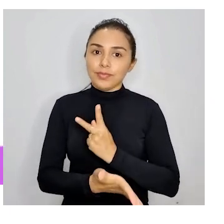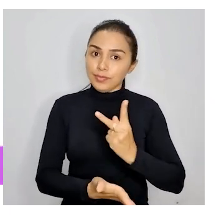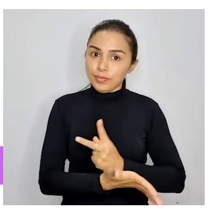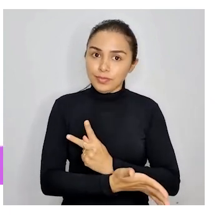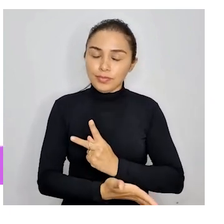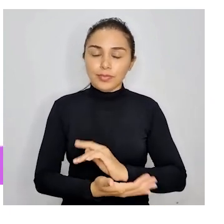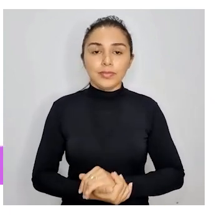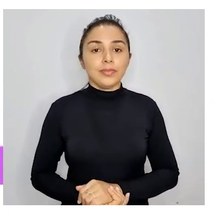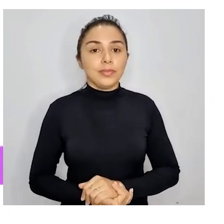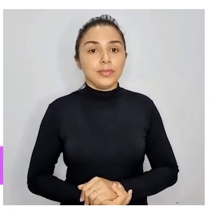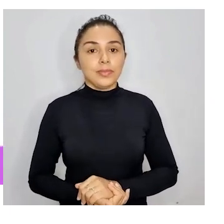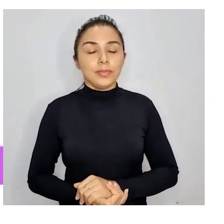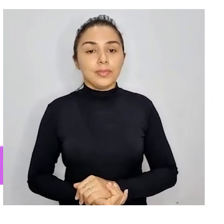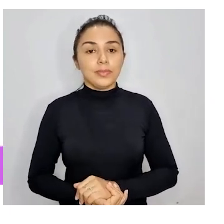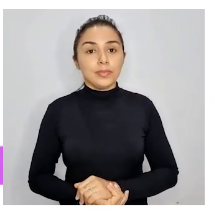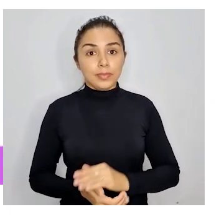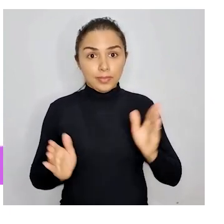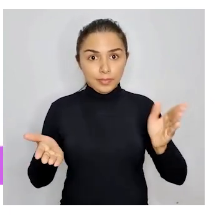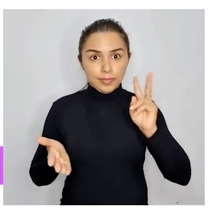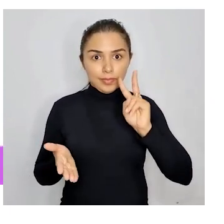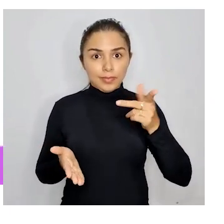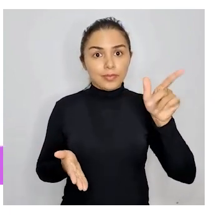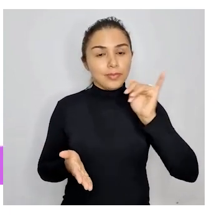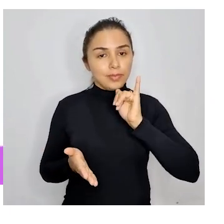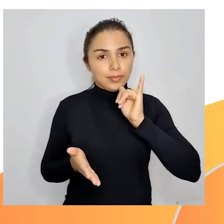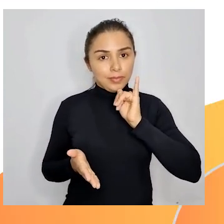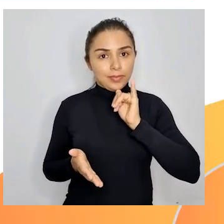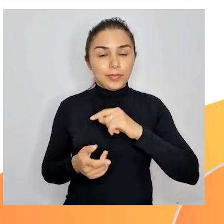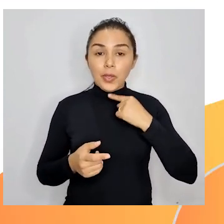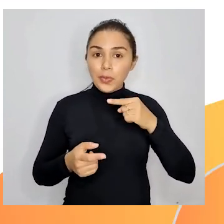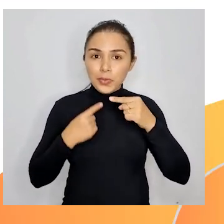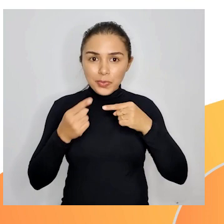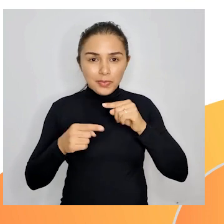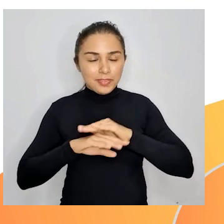vamos fazer mais um exemplo para que não fique nenhuma dúvida de como